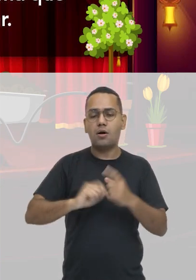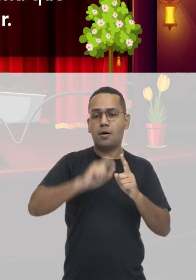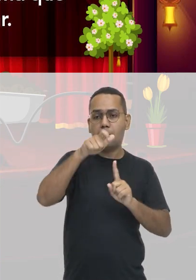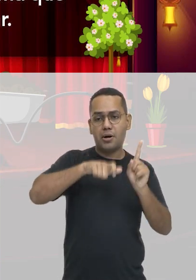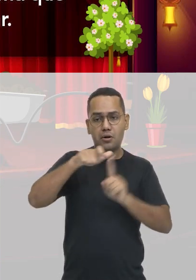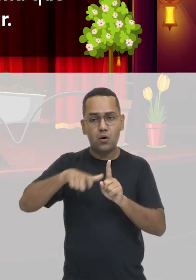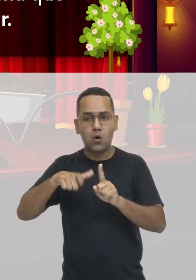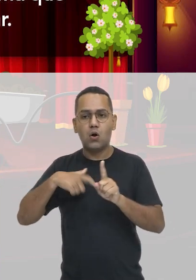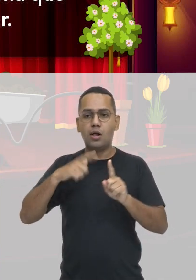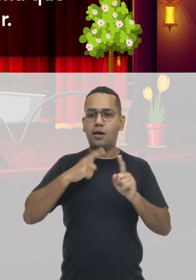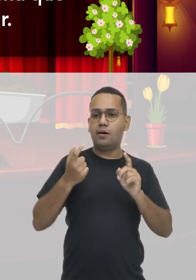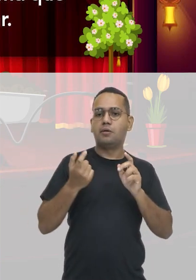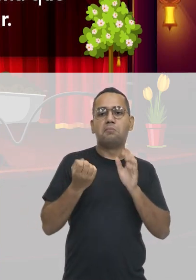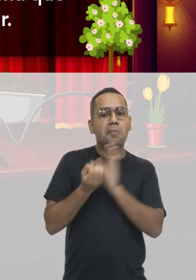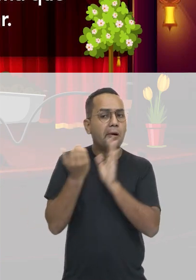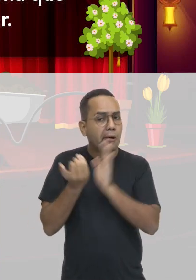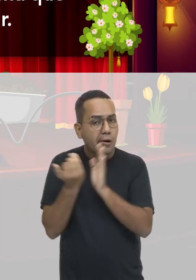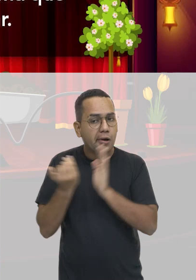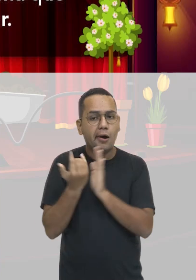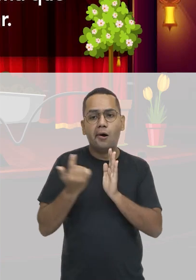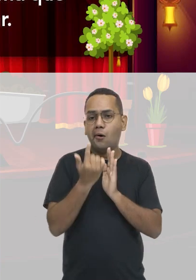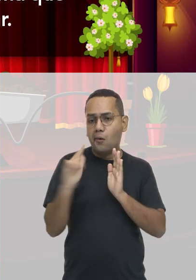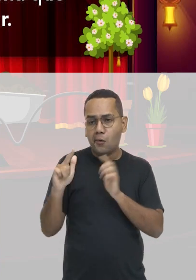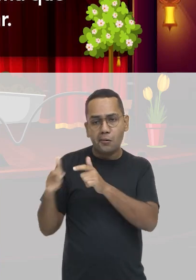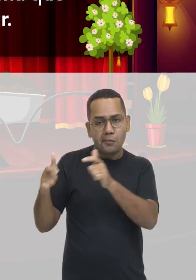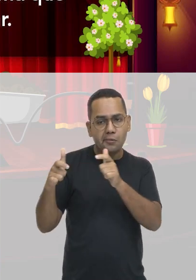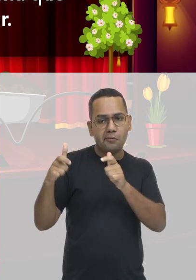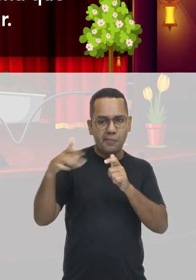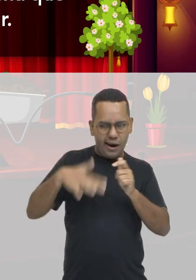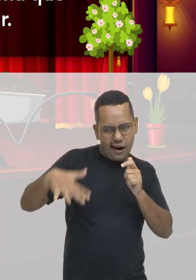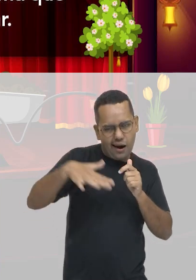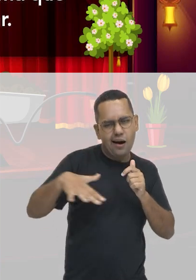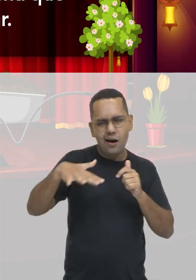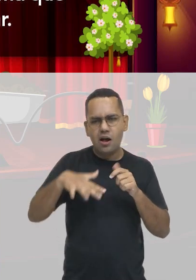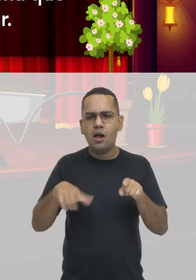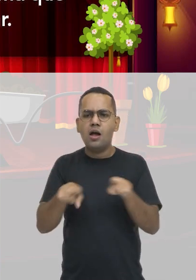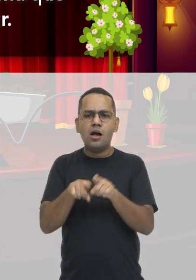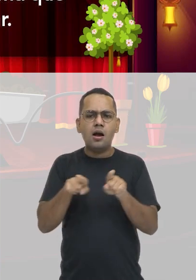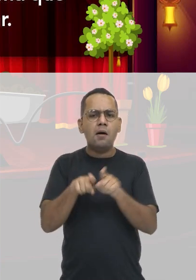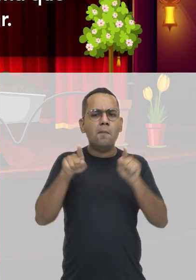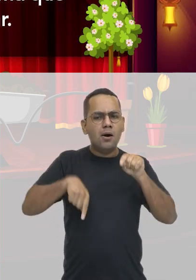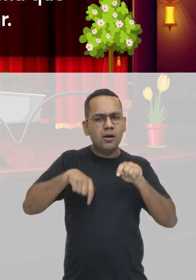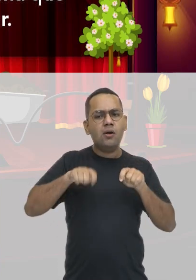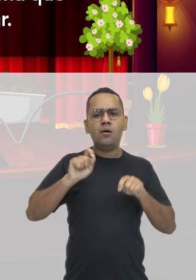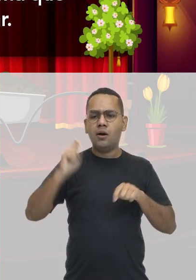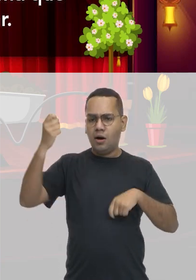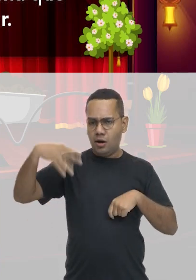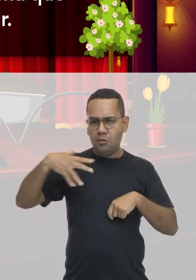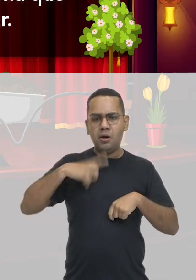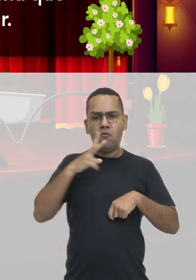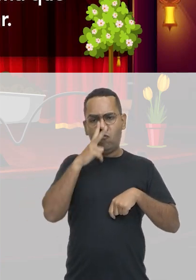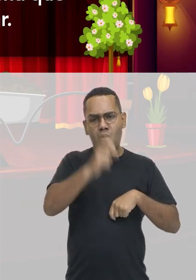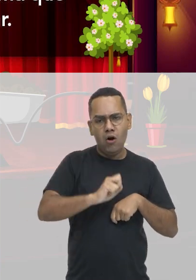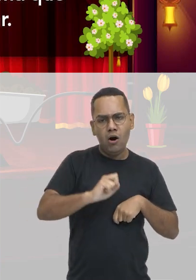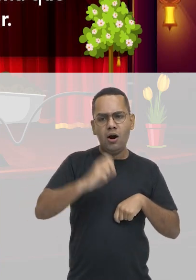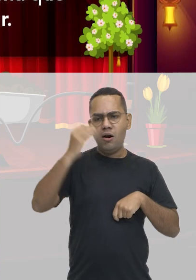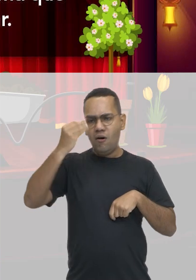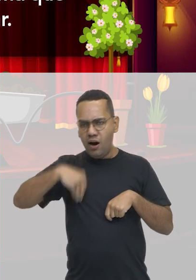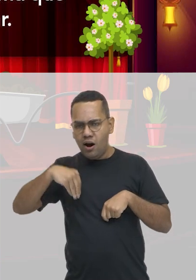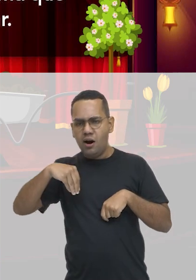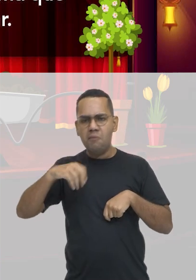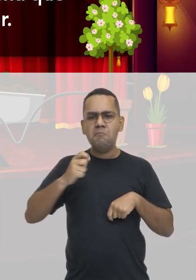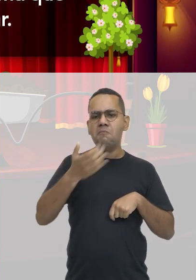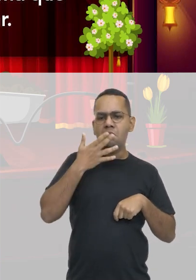marcar passagem de tempo e gerar emoções. A luz pode ser forte, fraca, colorido ou com efeitos